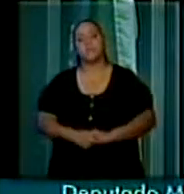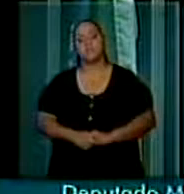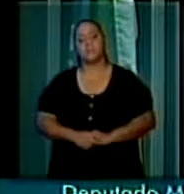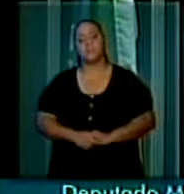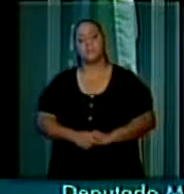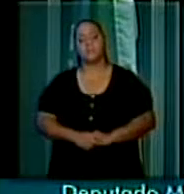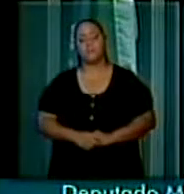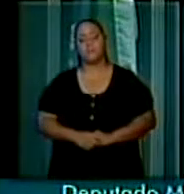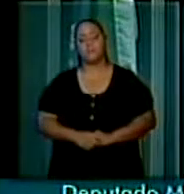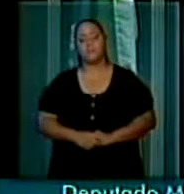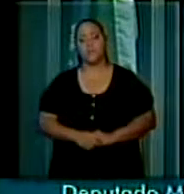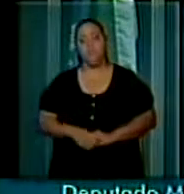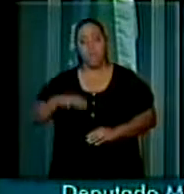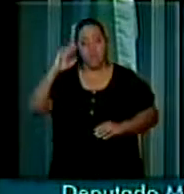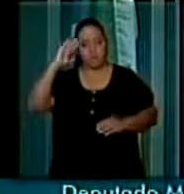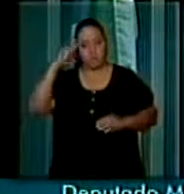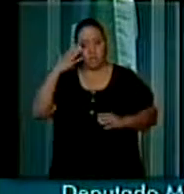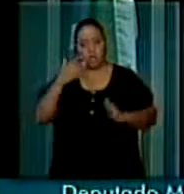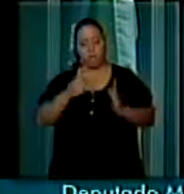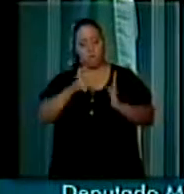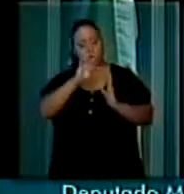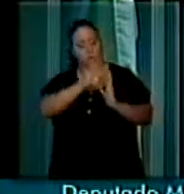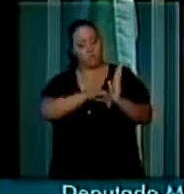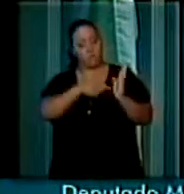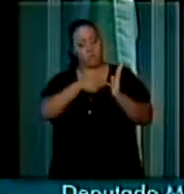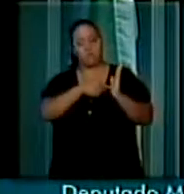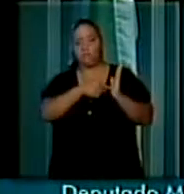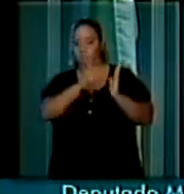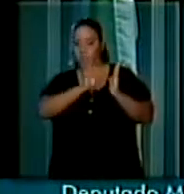esse texto formatado, ele atende.